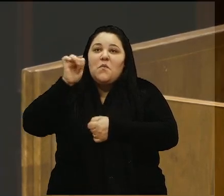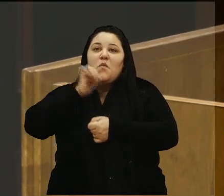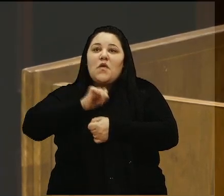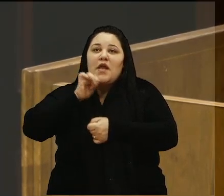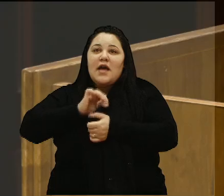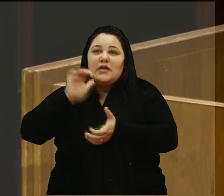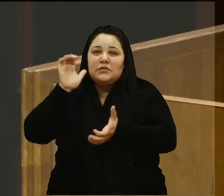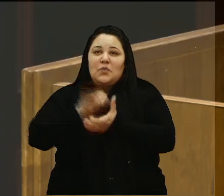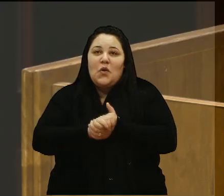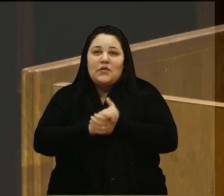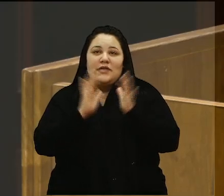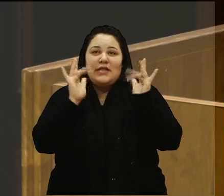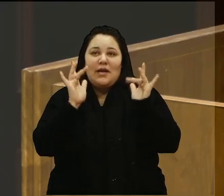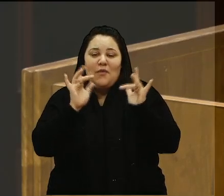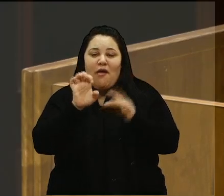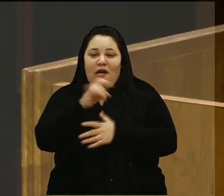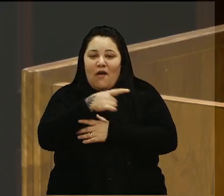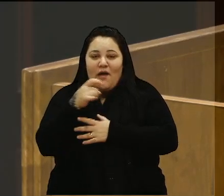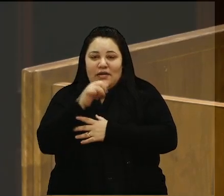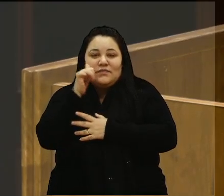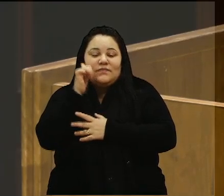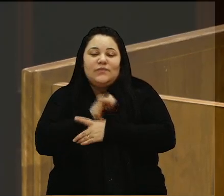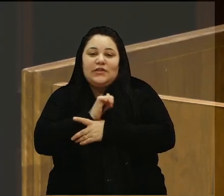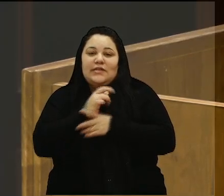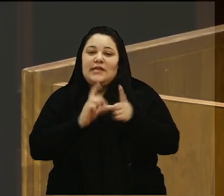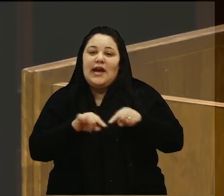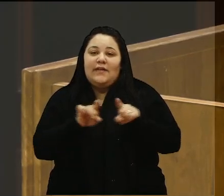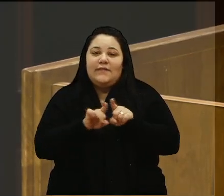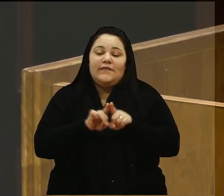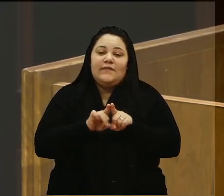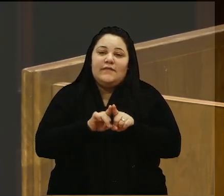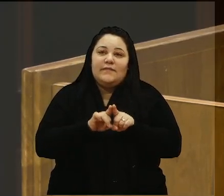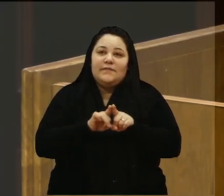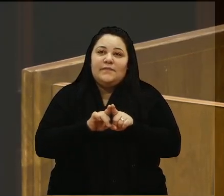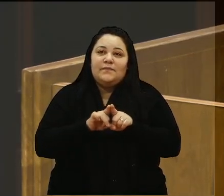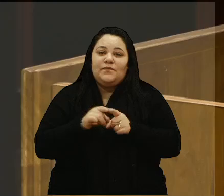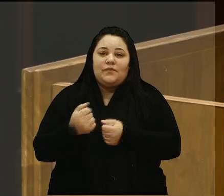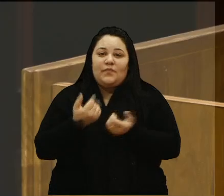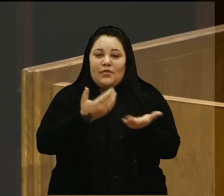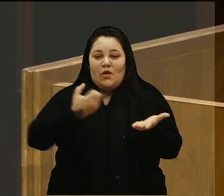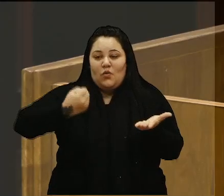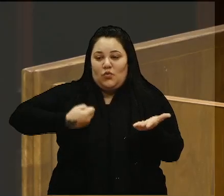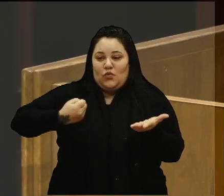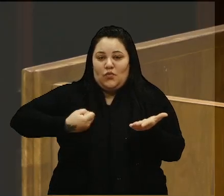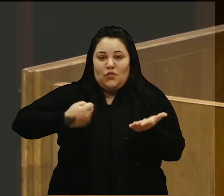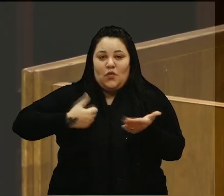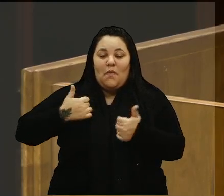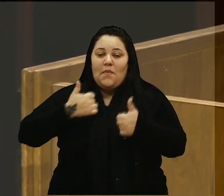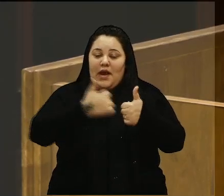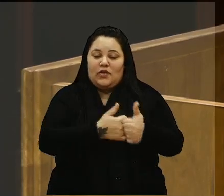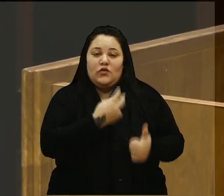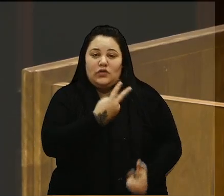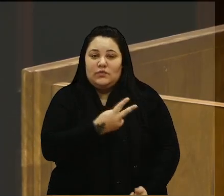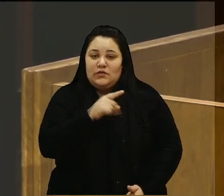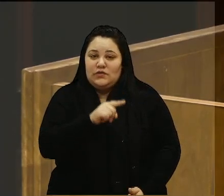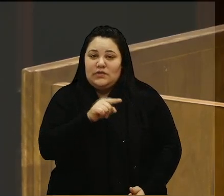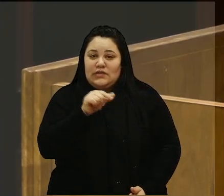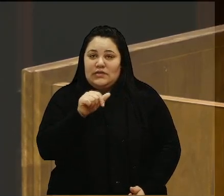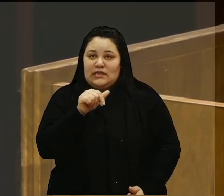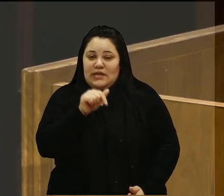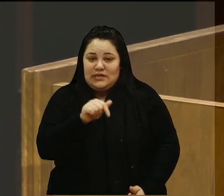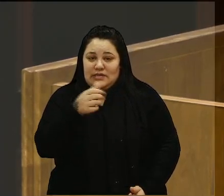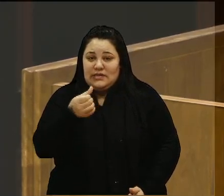esposas, namoradas ou ex-companheiras. Isso nos dá um número aproximado de 2.760 homens mortos